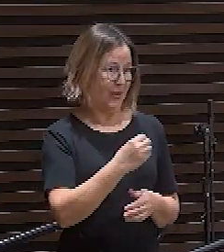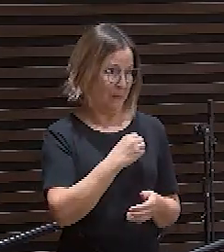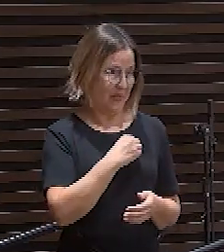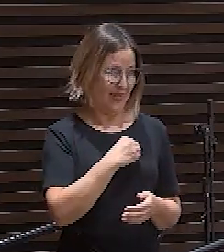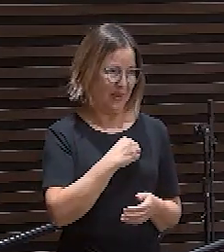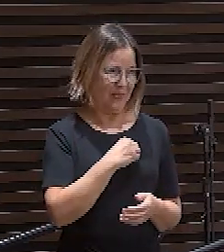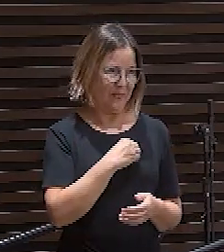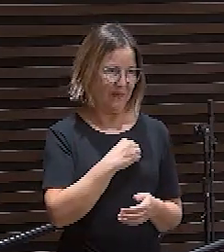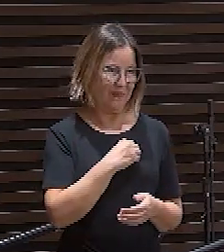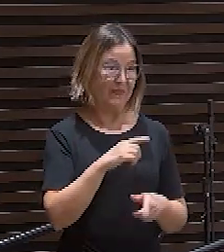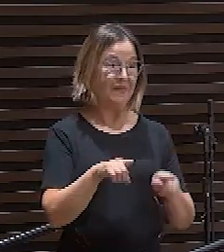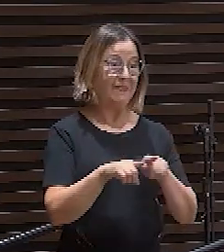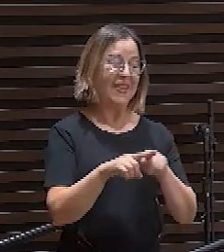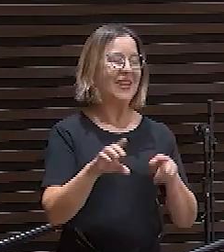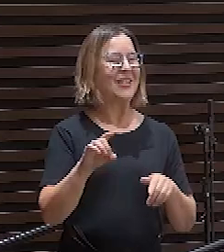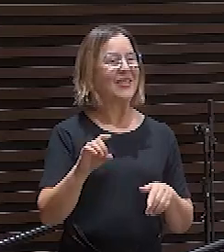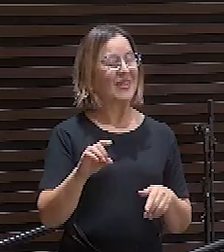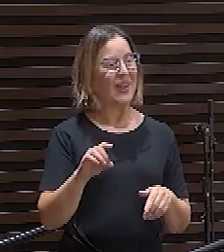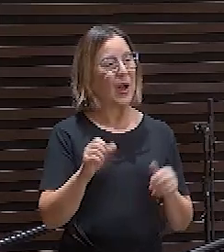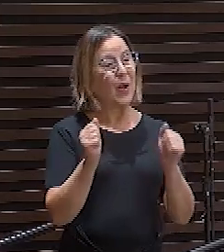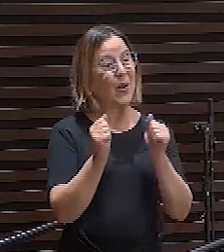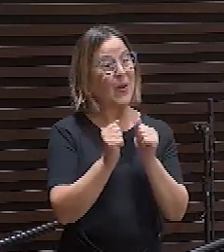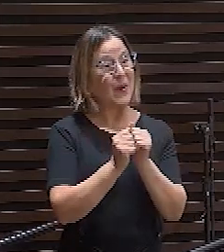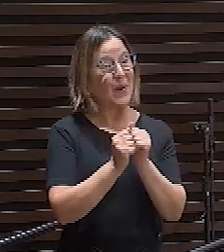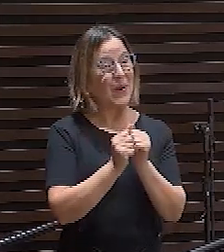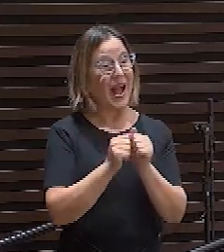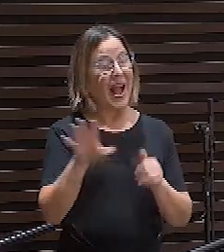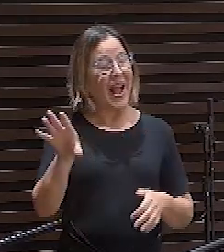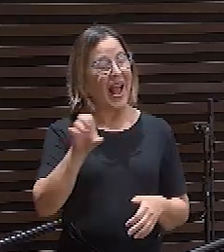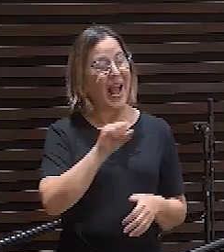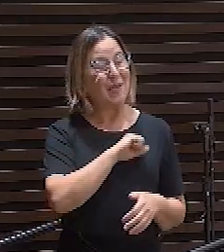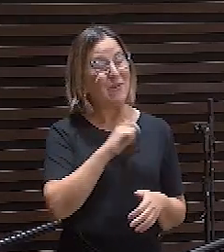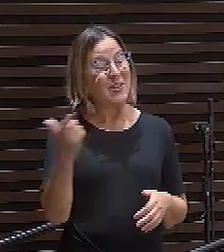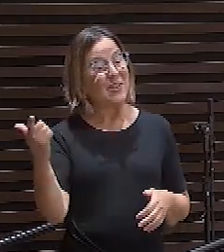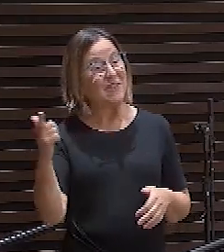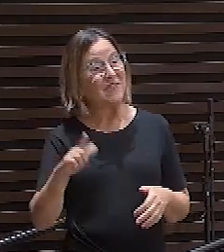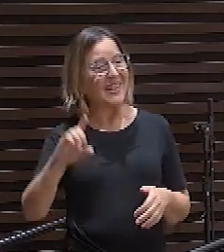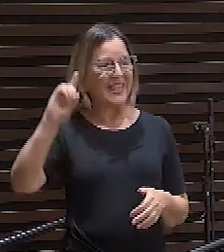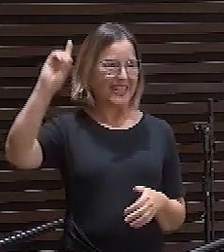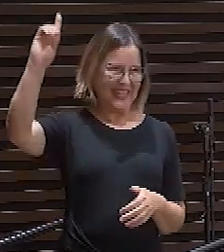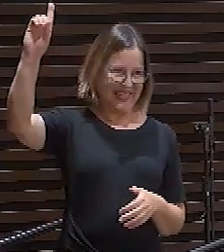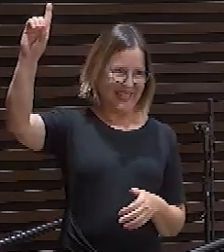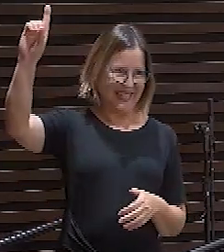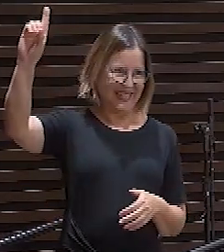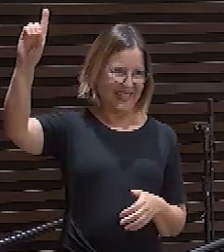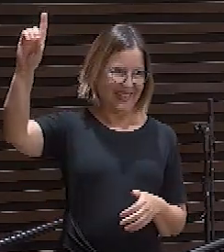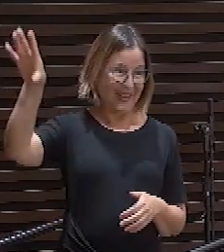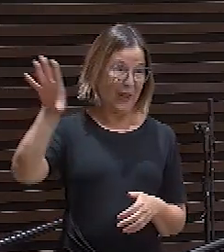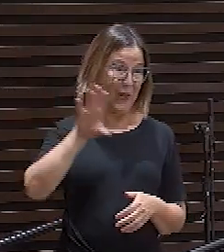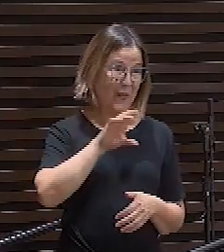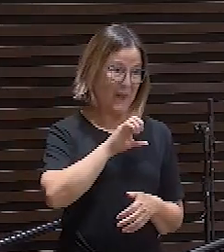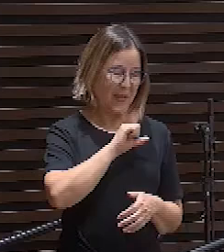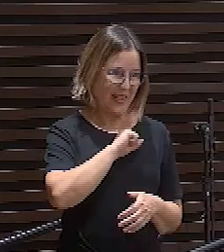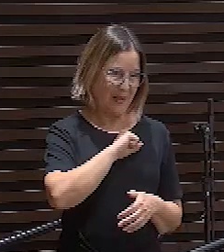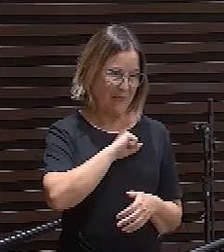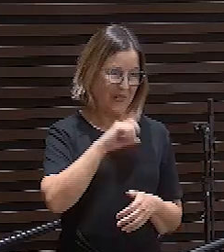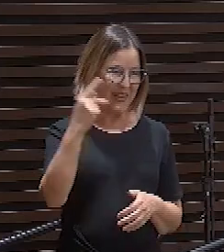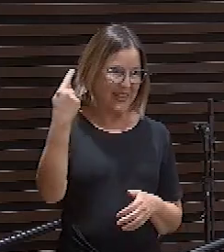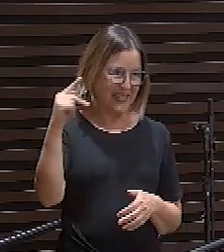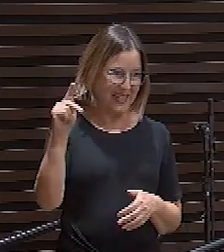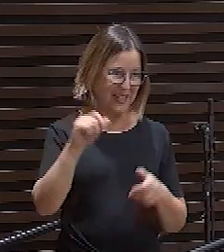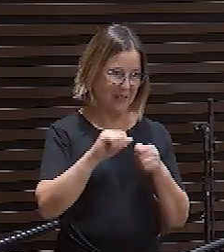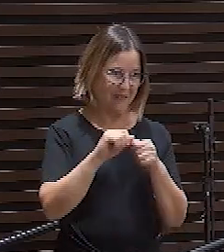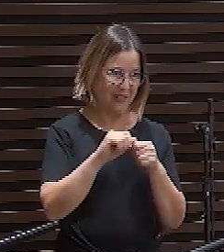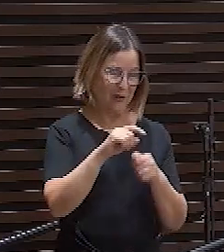Mas é somente com o amor do Pai, o amor ágape, o amor de Deus, que faz com que o